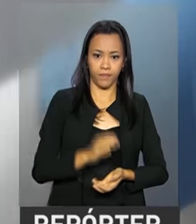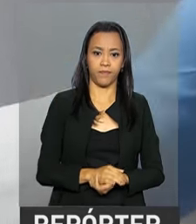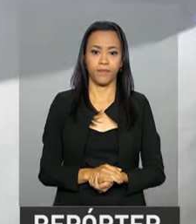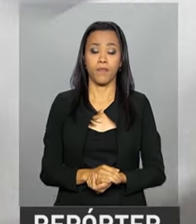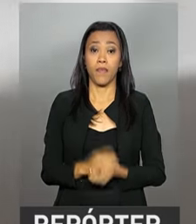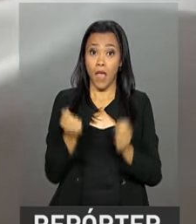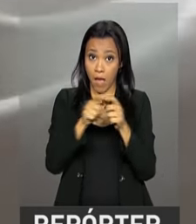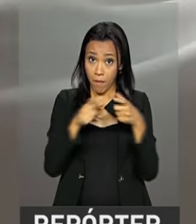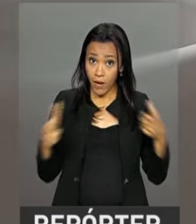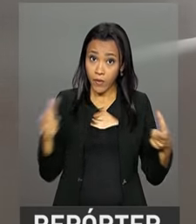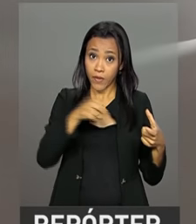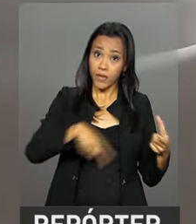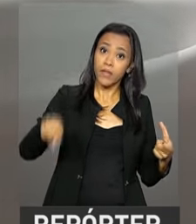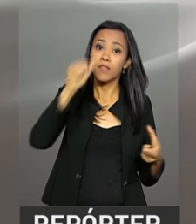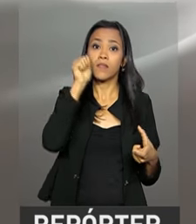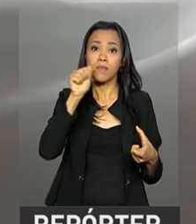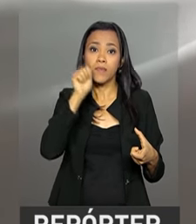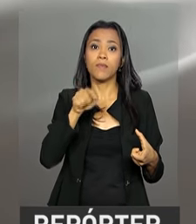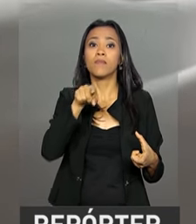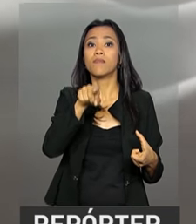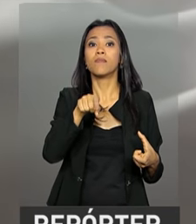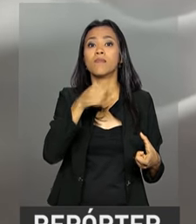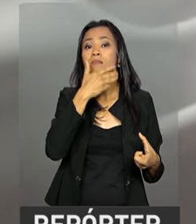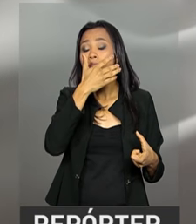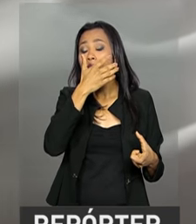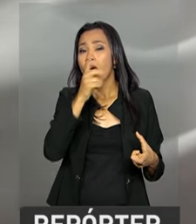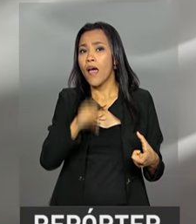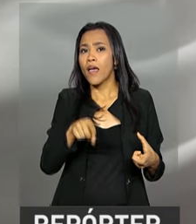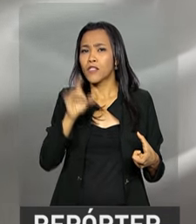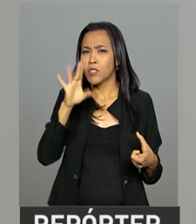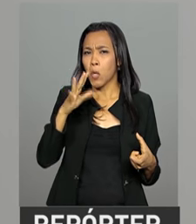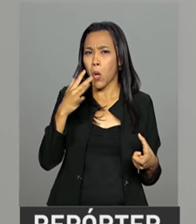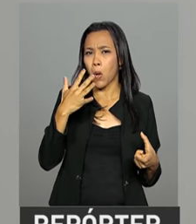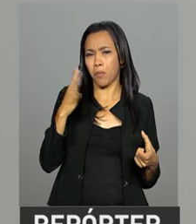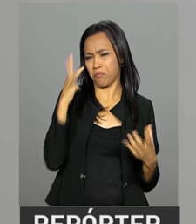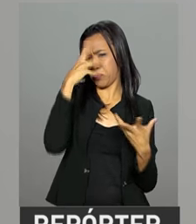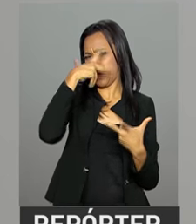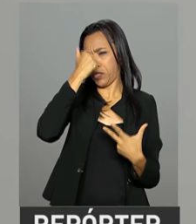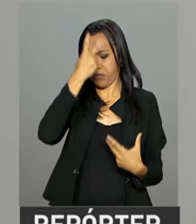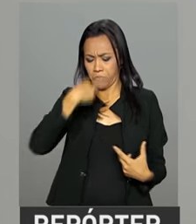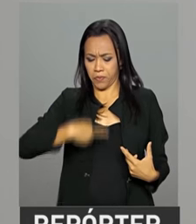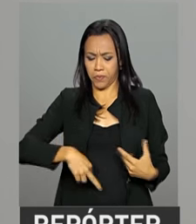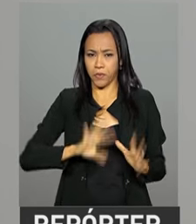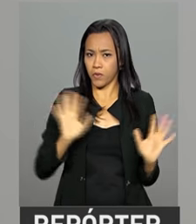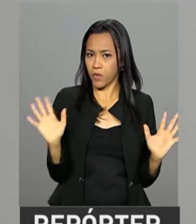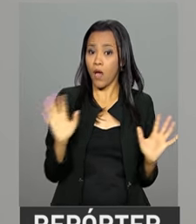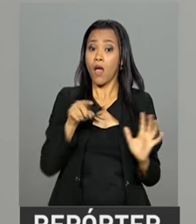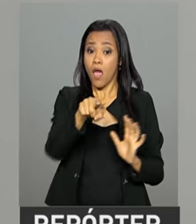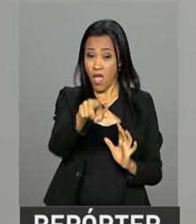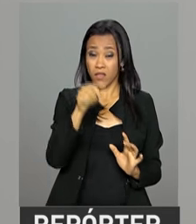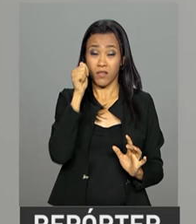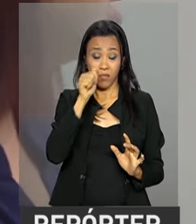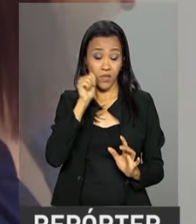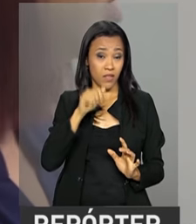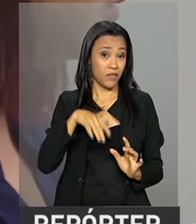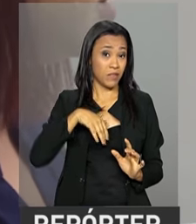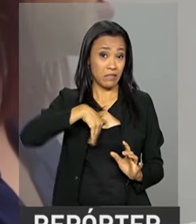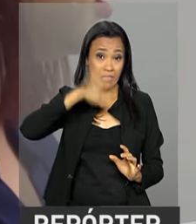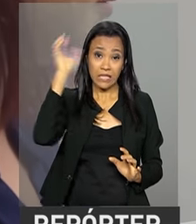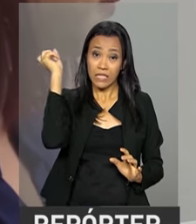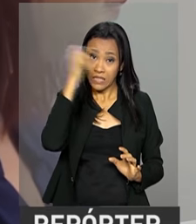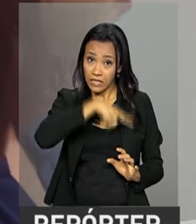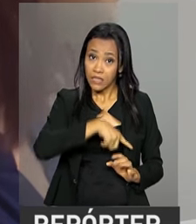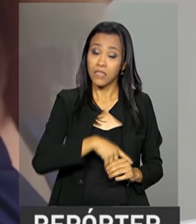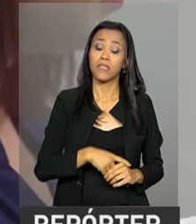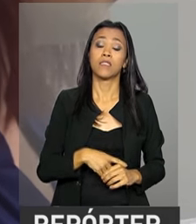Enquanto para a maioria das pessoas ela é apenas uma preocupação estética, para Elizabeth o incômodo foi além. Você sentia